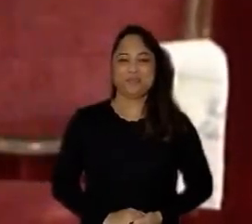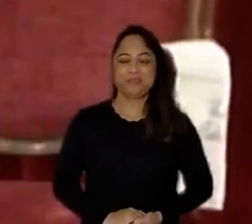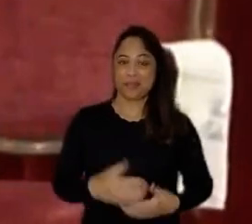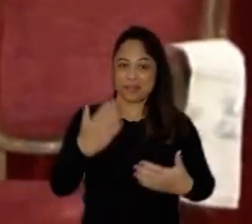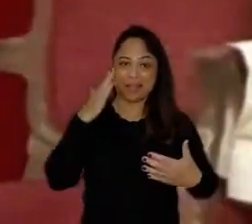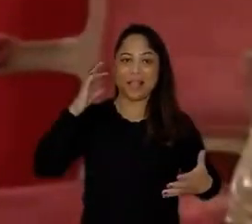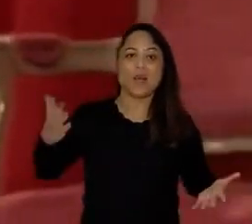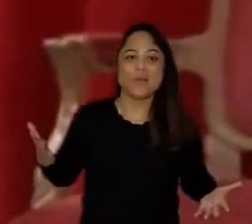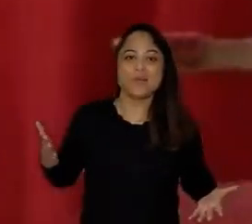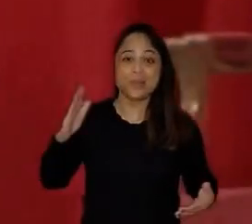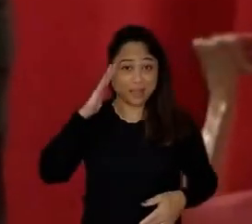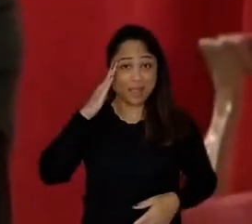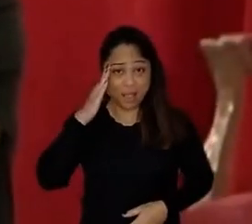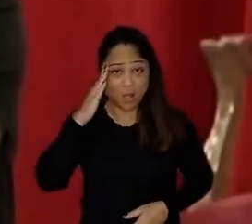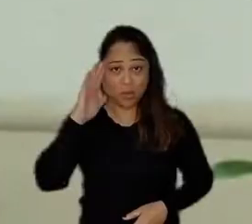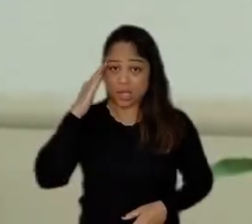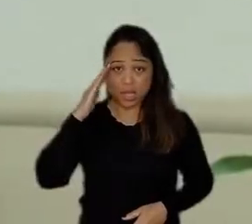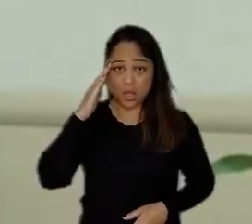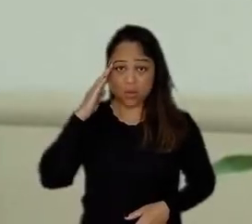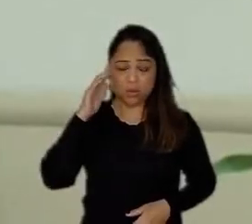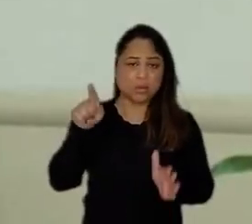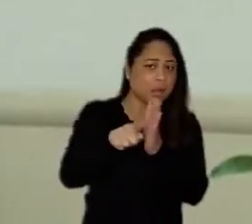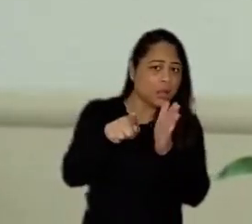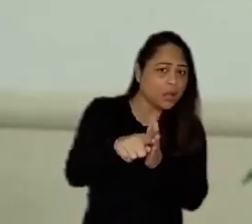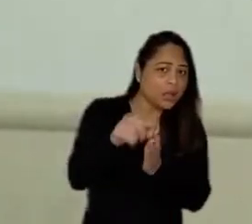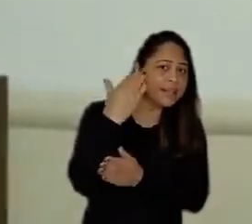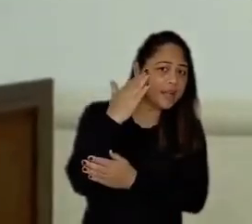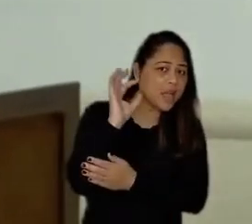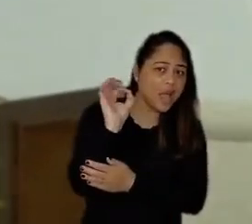Pergunta para quem está do seu lado: você está entendendo ou você não está entendendo?